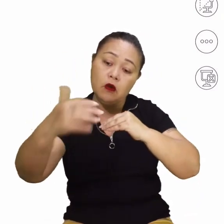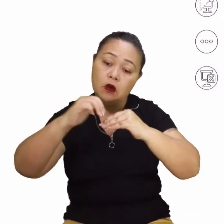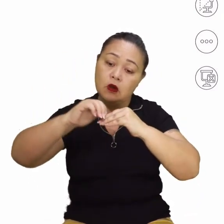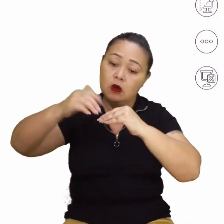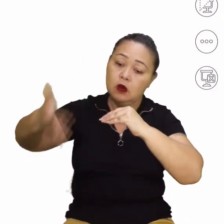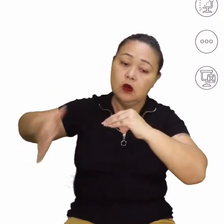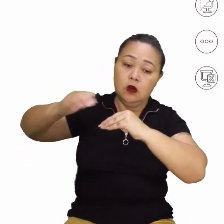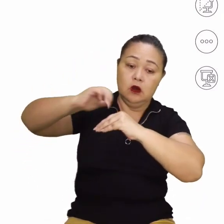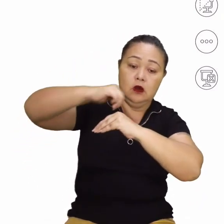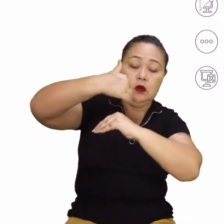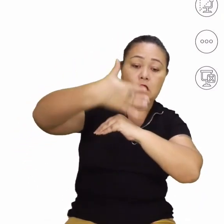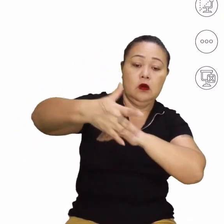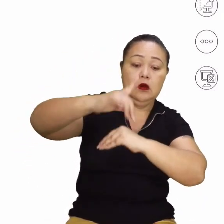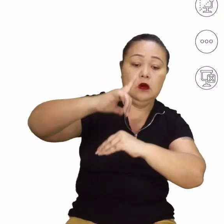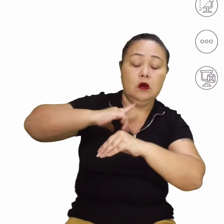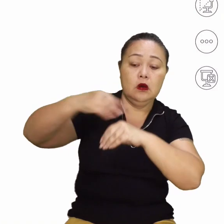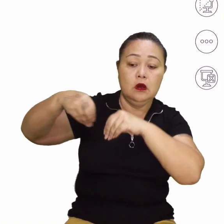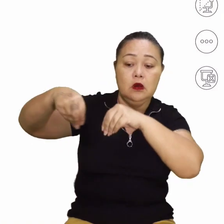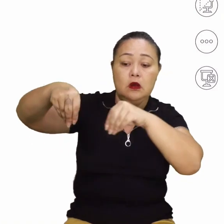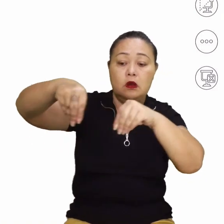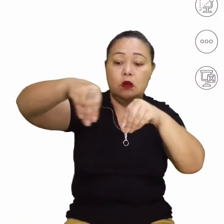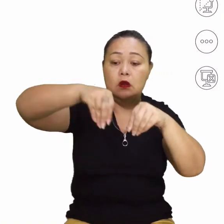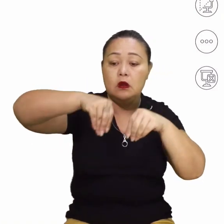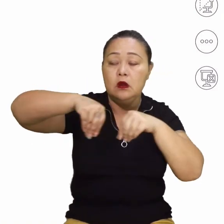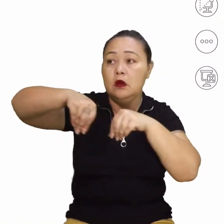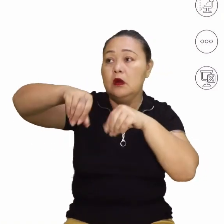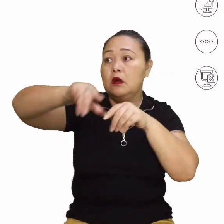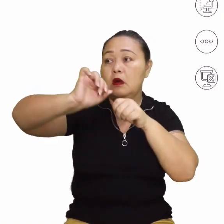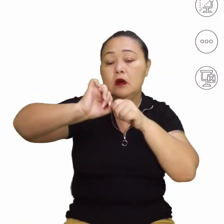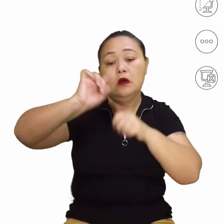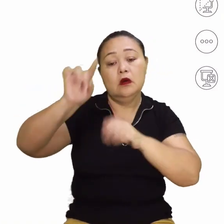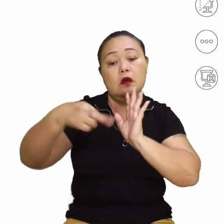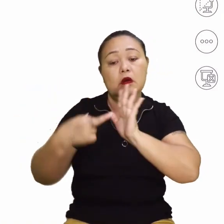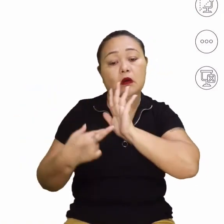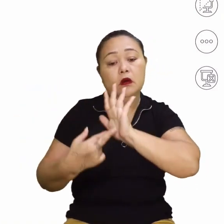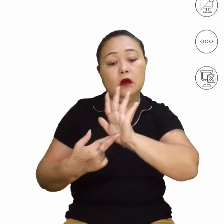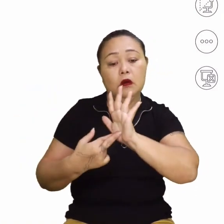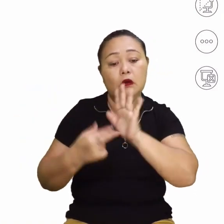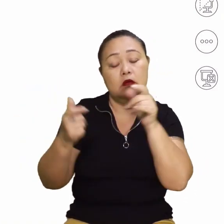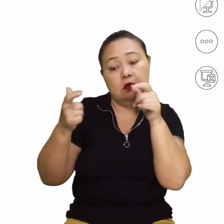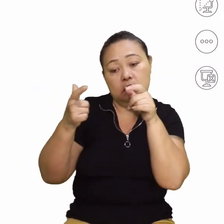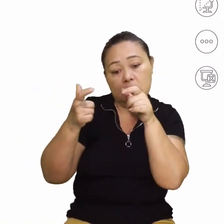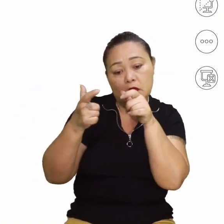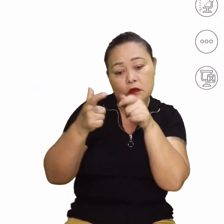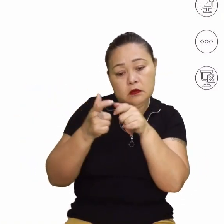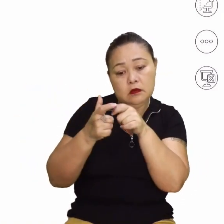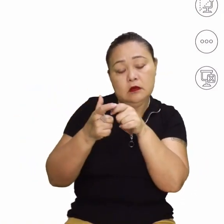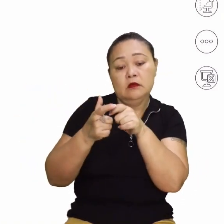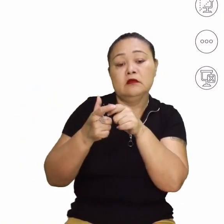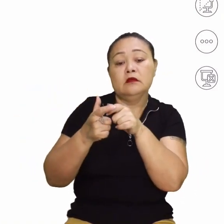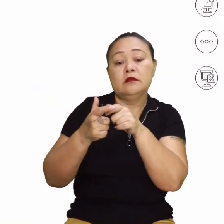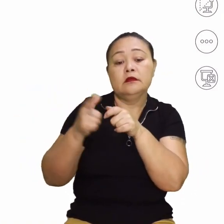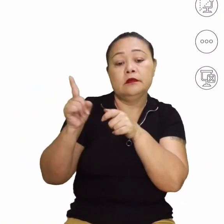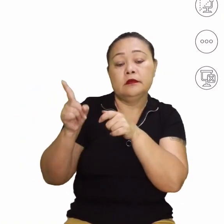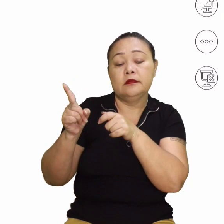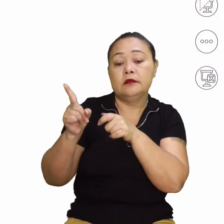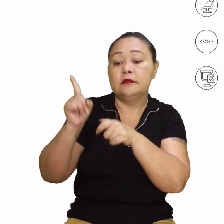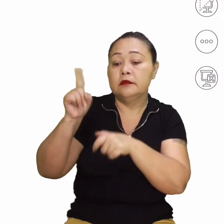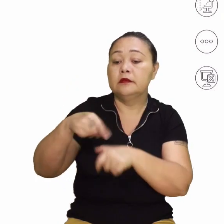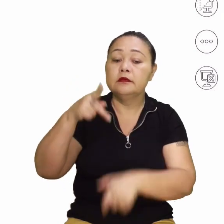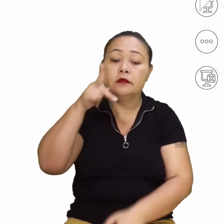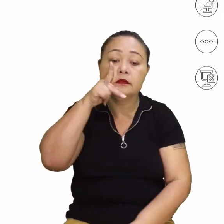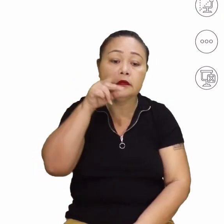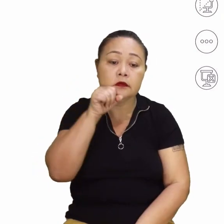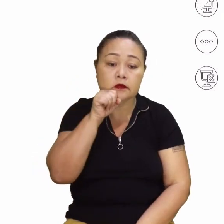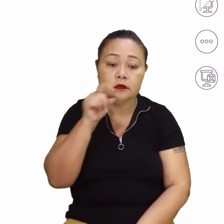terras indígenas Ok olha só então o azulzinho representa bem menor que né Então olha só como é que em